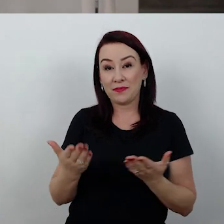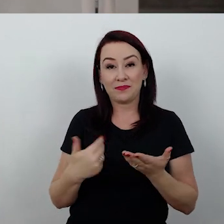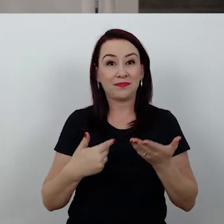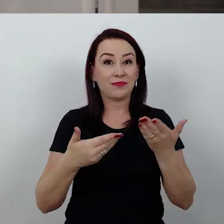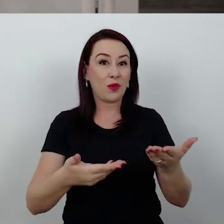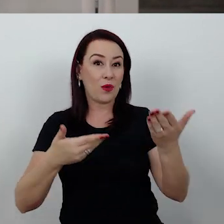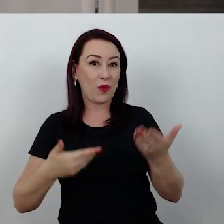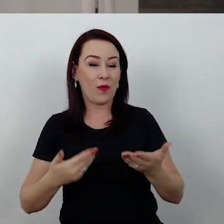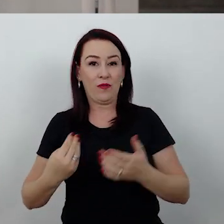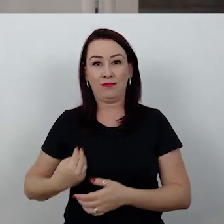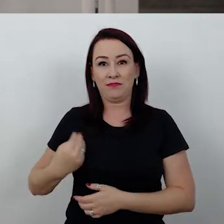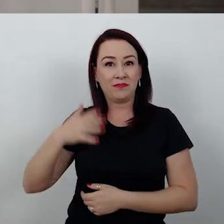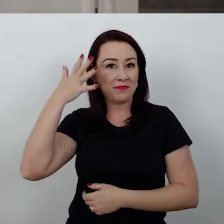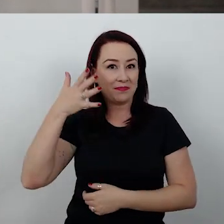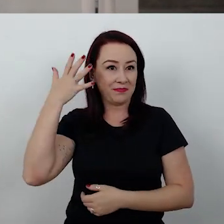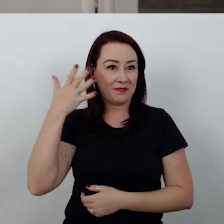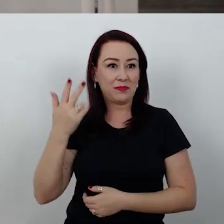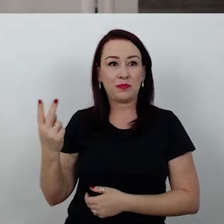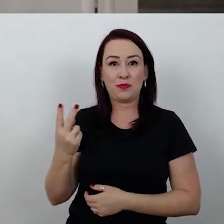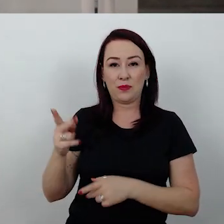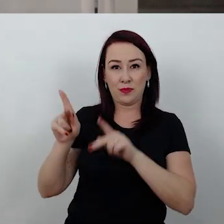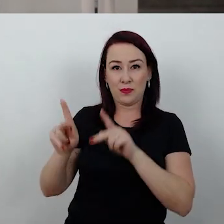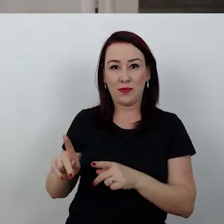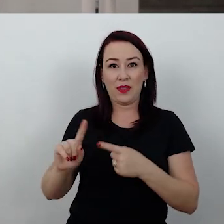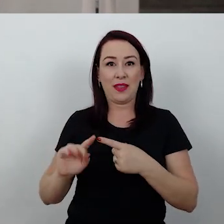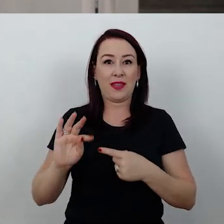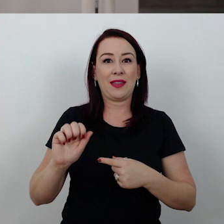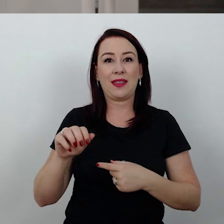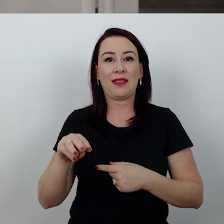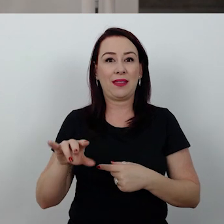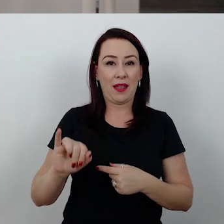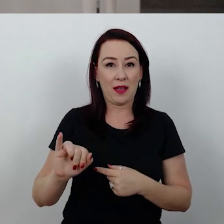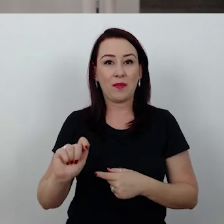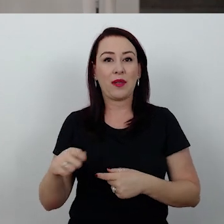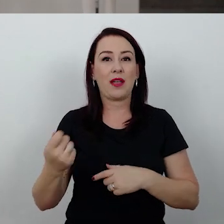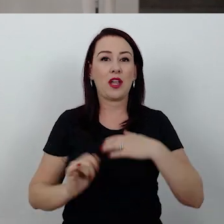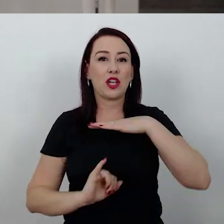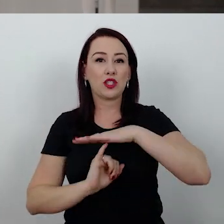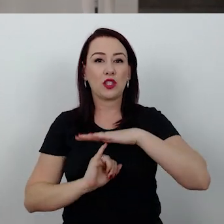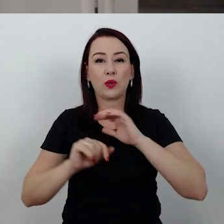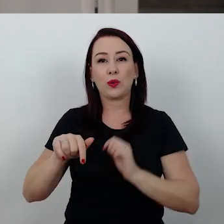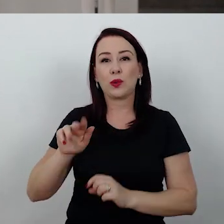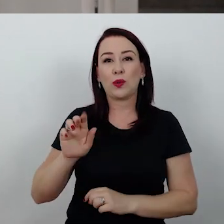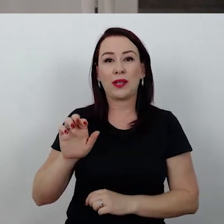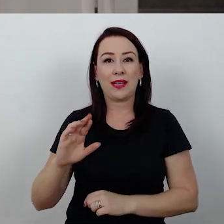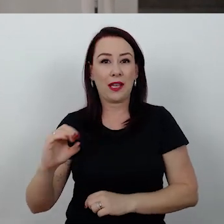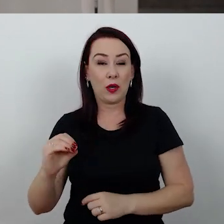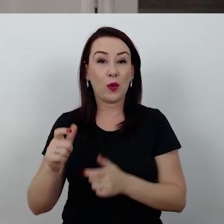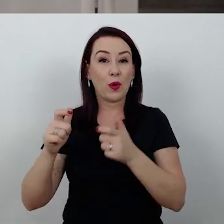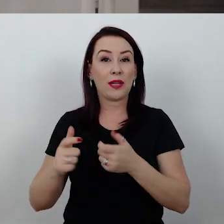isso, para colaborar conosco, a Tami Vaz, que é do Instituto Queror, de